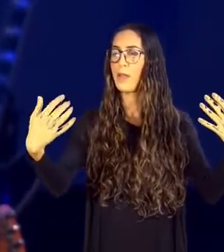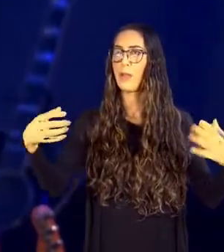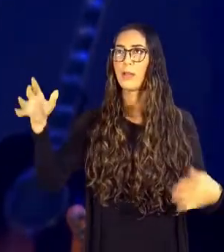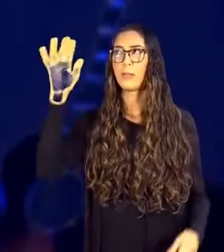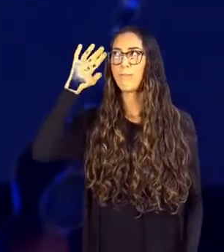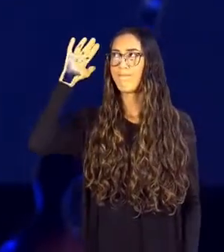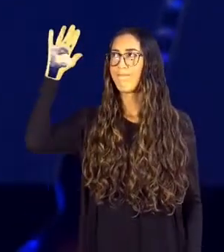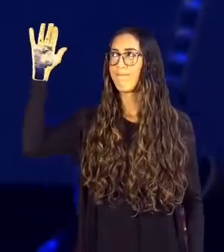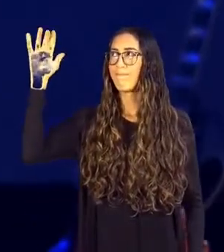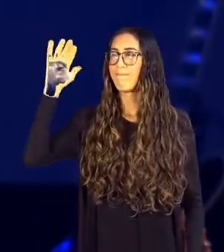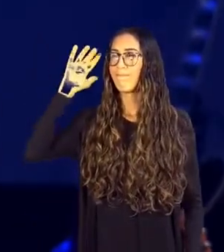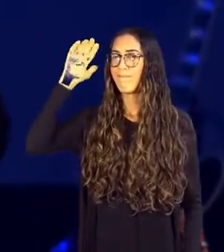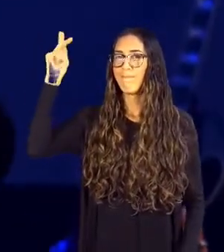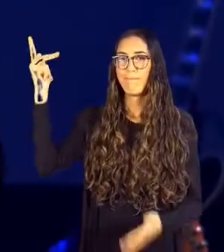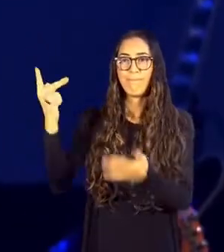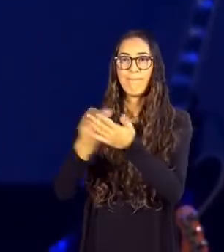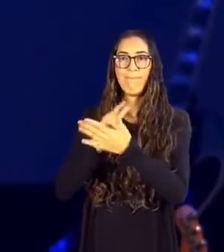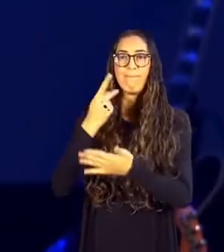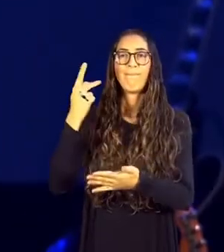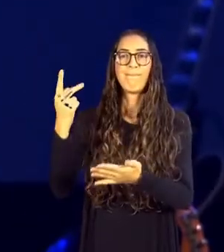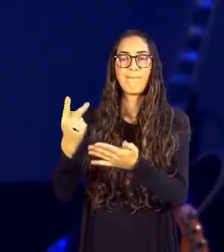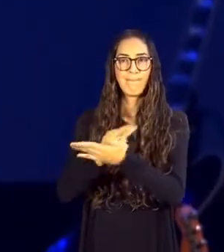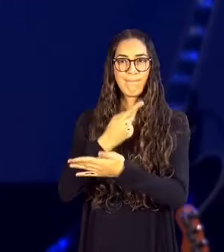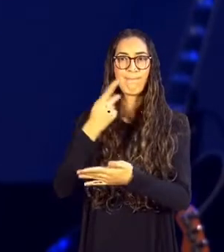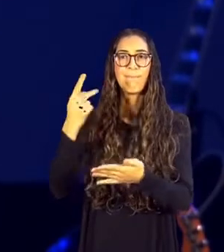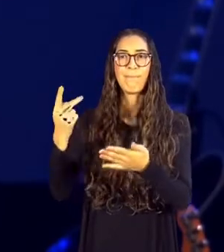sofre, toda vez que você